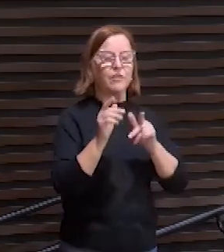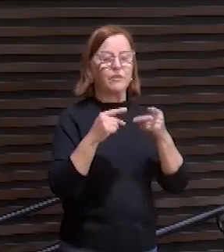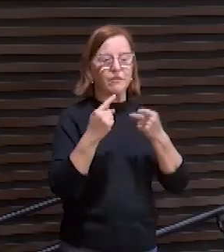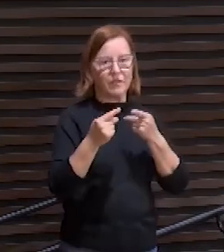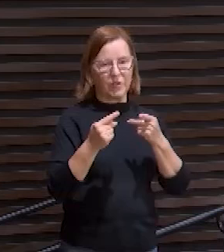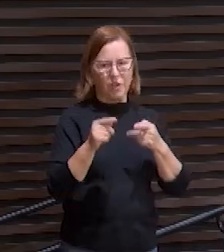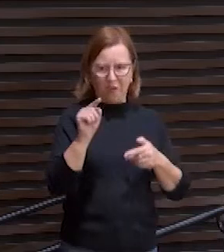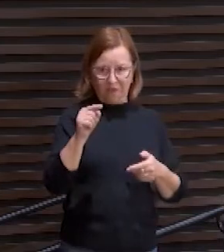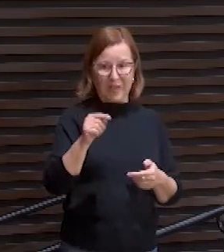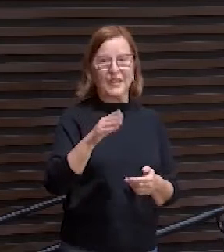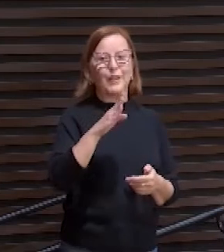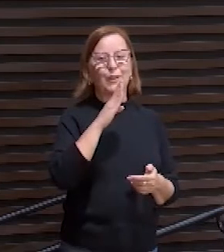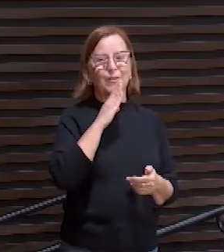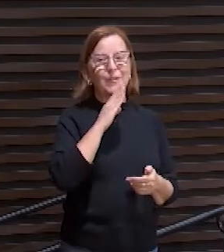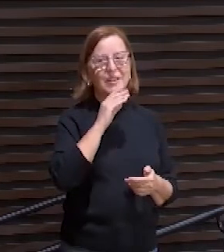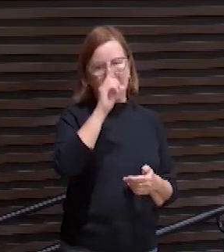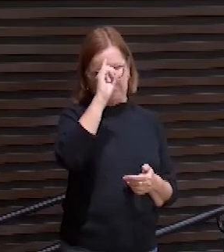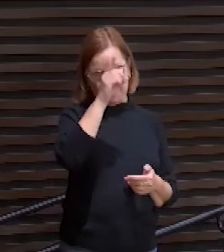mandamentos.